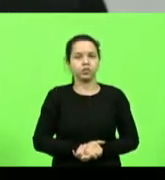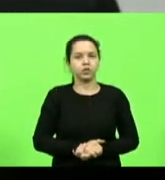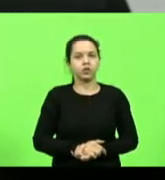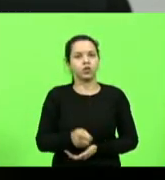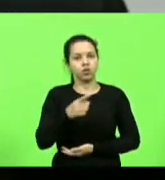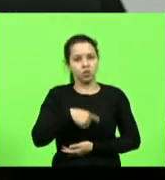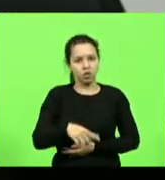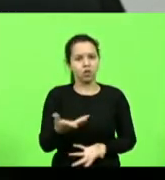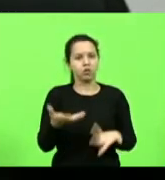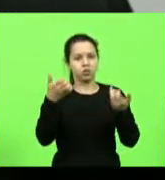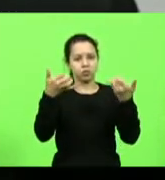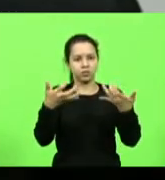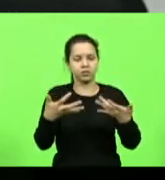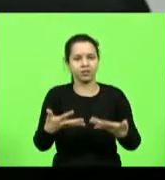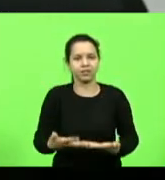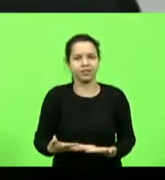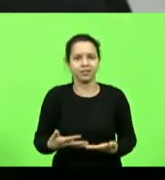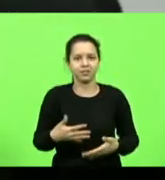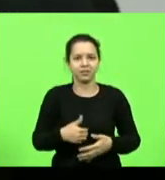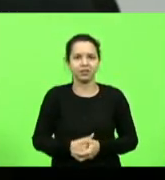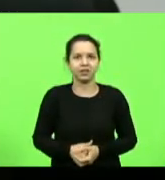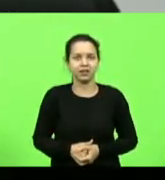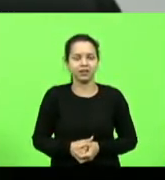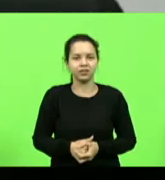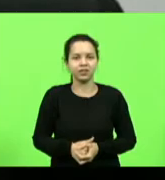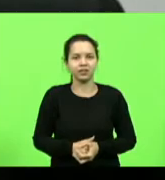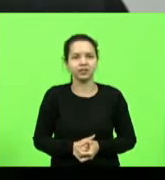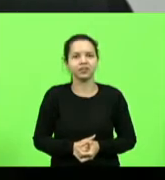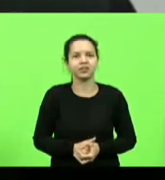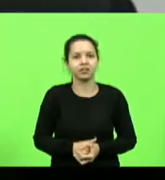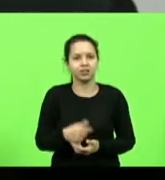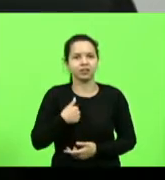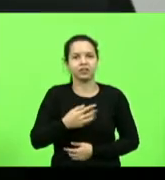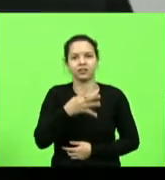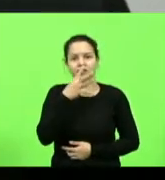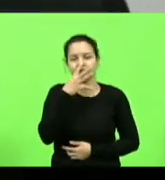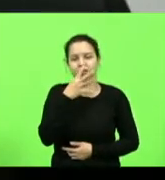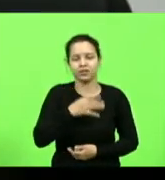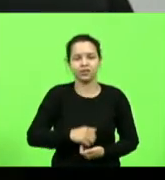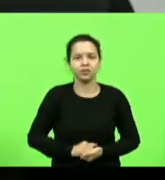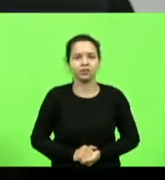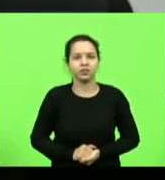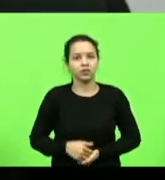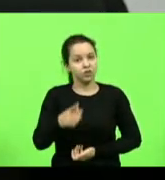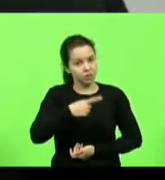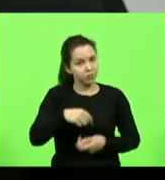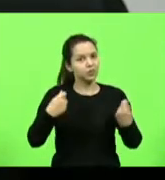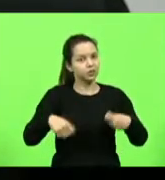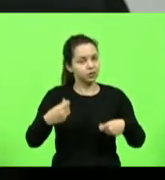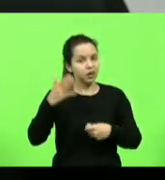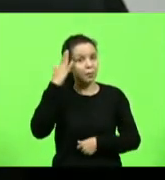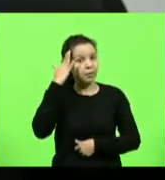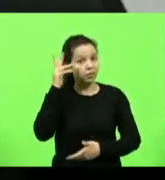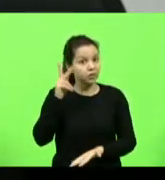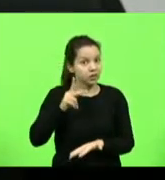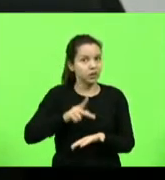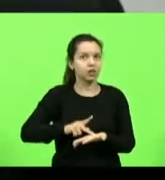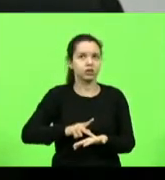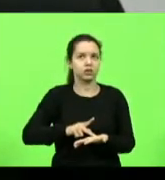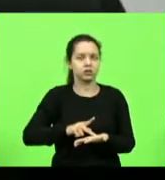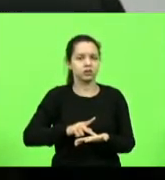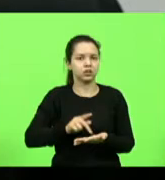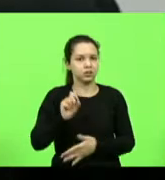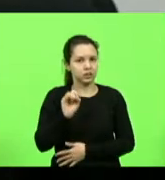levantar, que me deixou realmente boquiaberto. E que nós precisamos saber da verdade, presidente, se isso